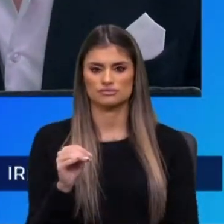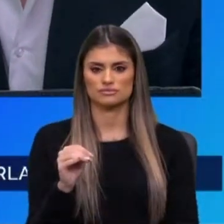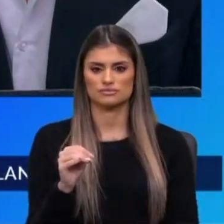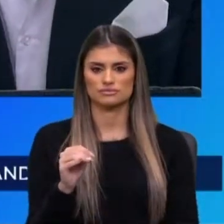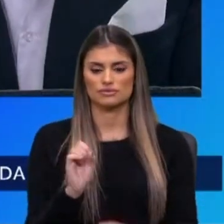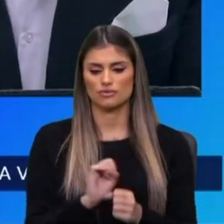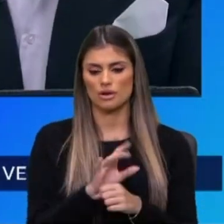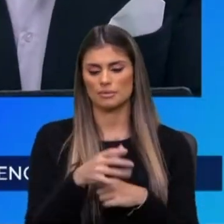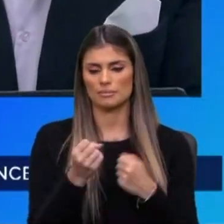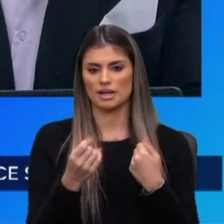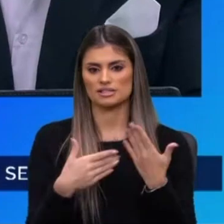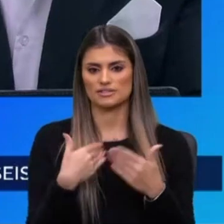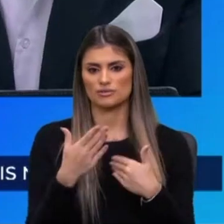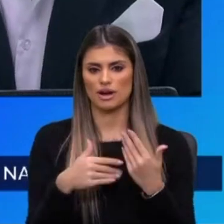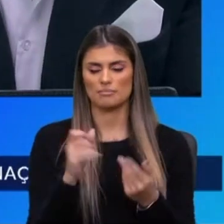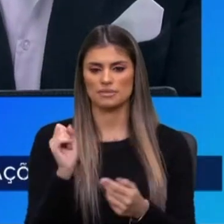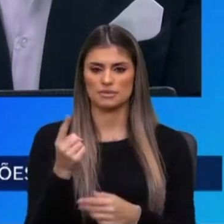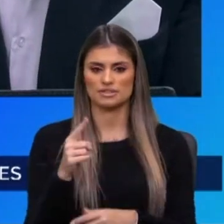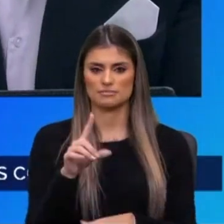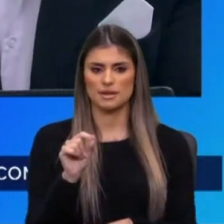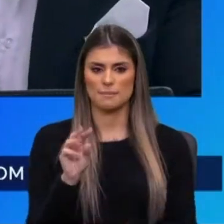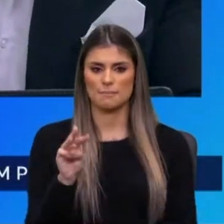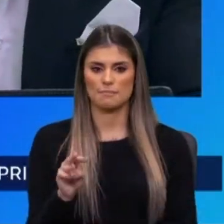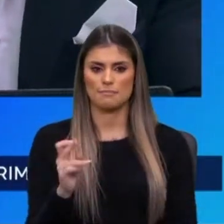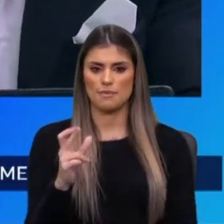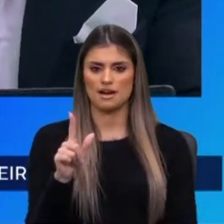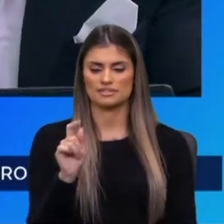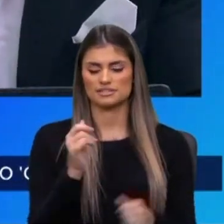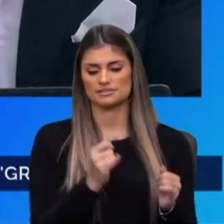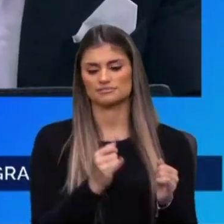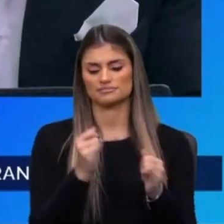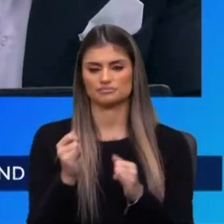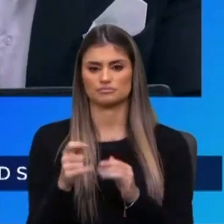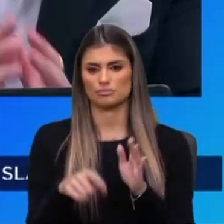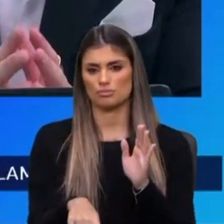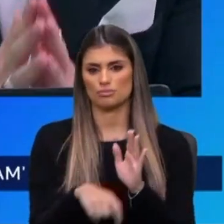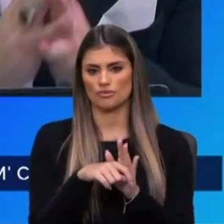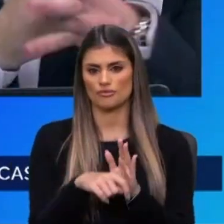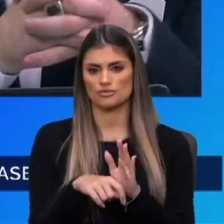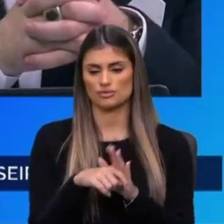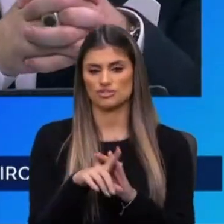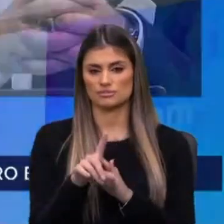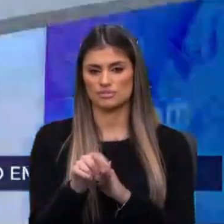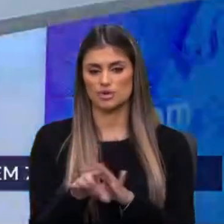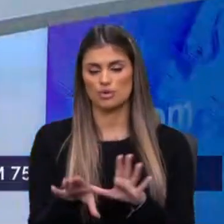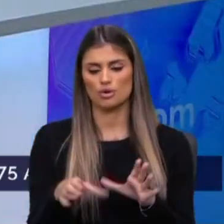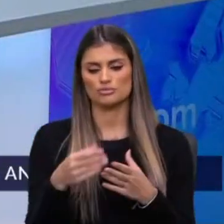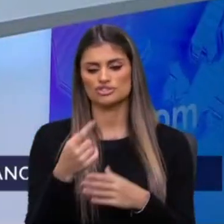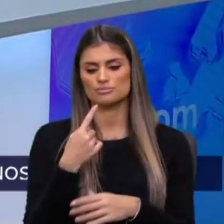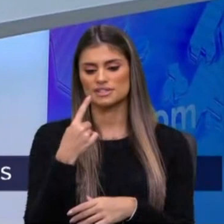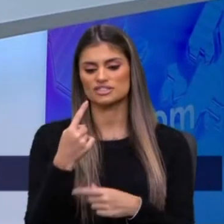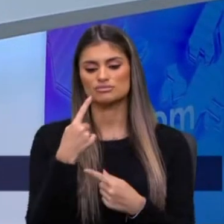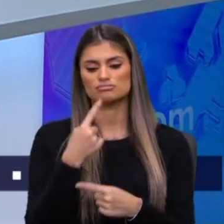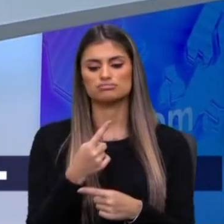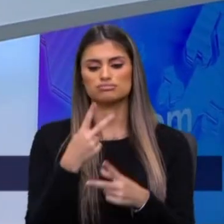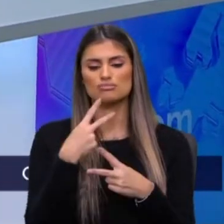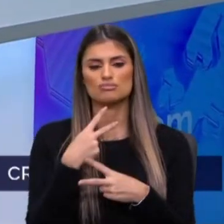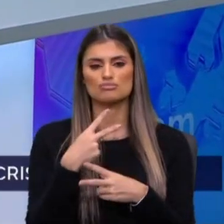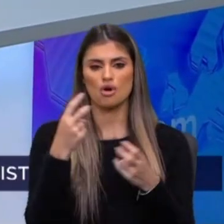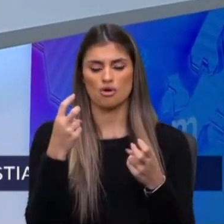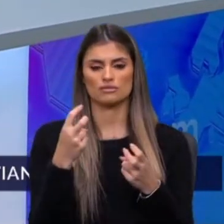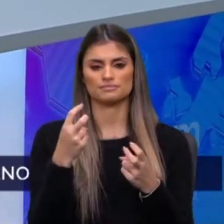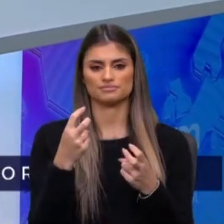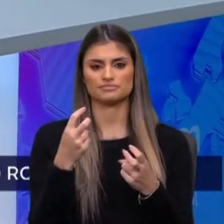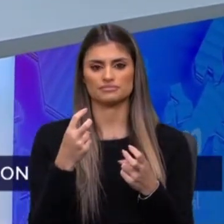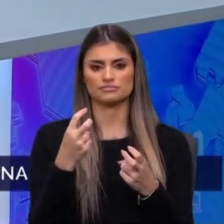vulcanicamente ativo. Muito rapidamente, para Marte, com provocações também aquosas, porque um grupo de astrónomos anunciou a descoberta de